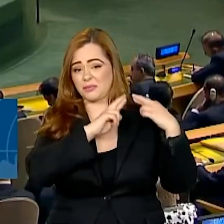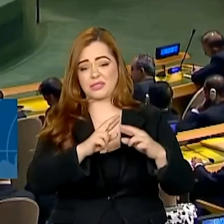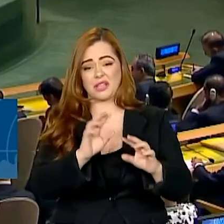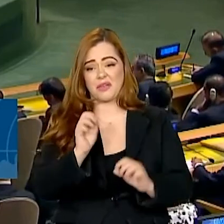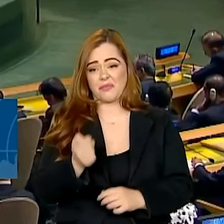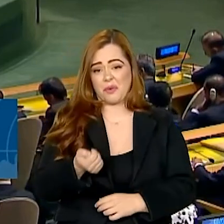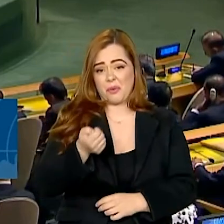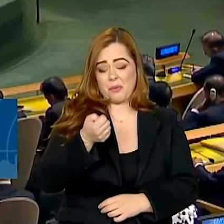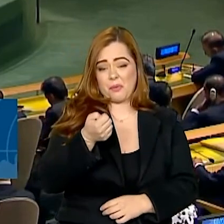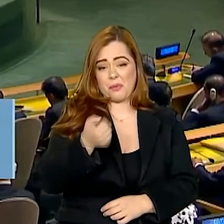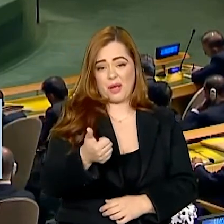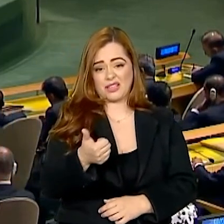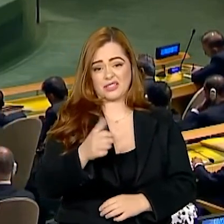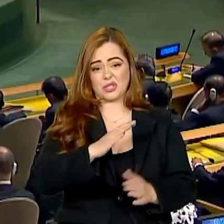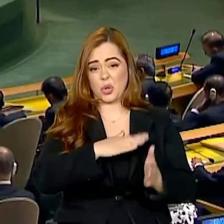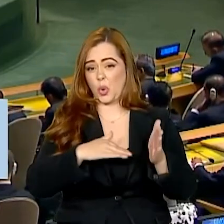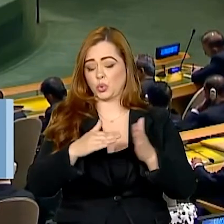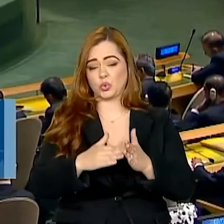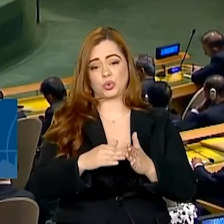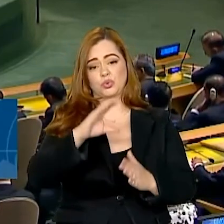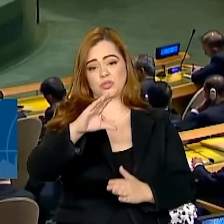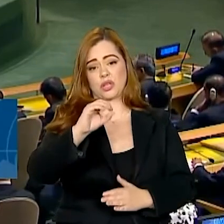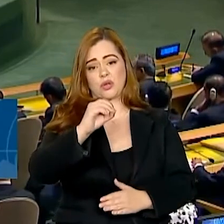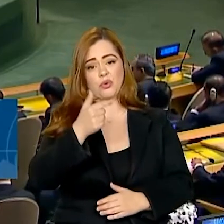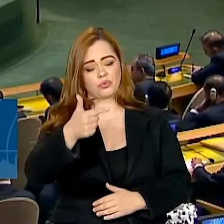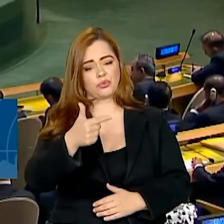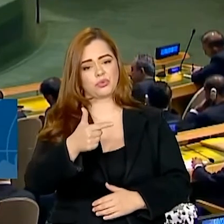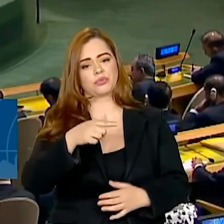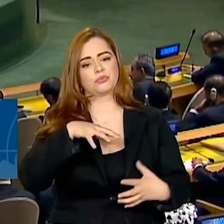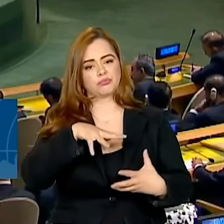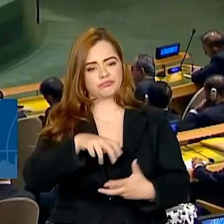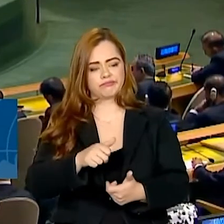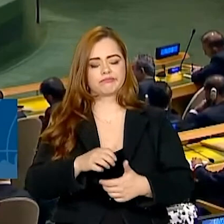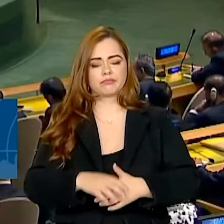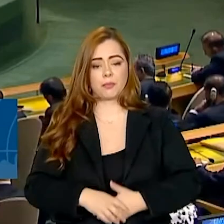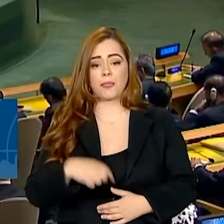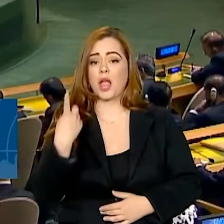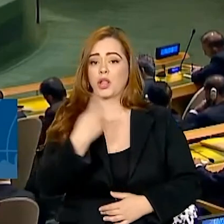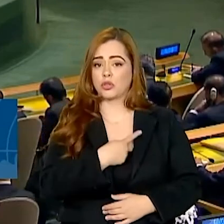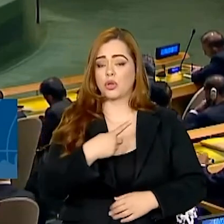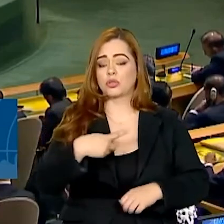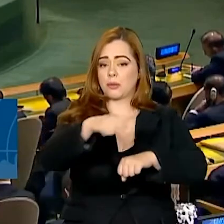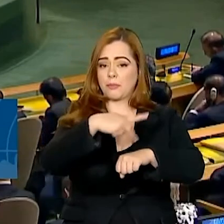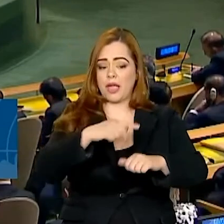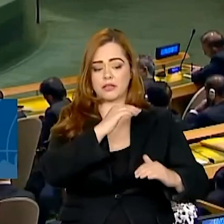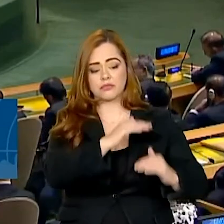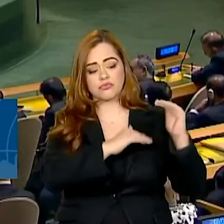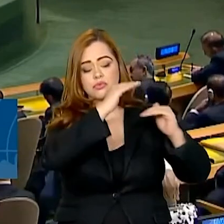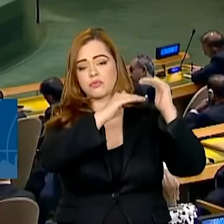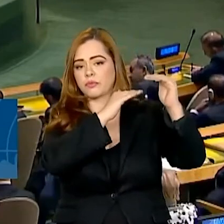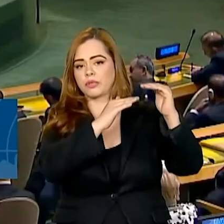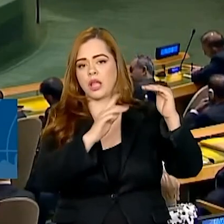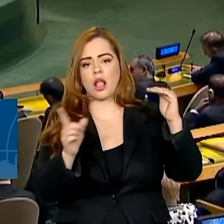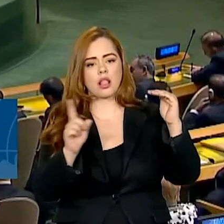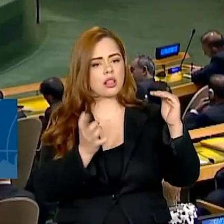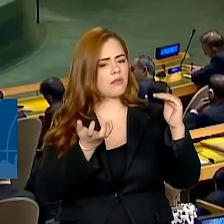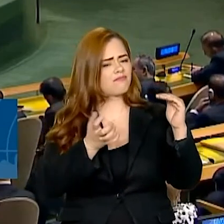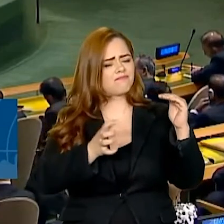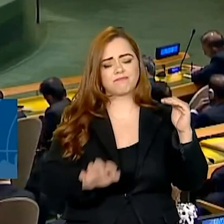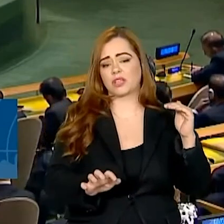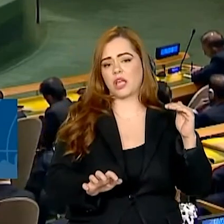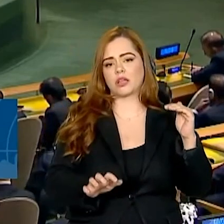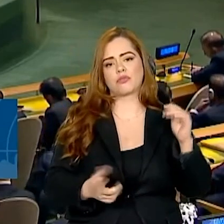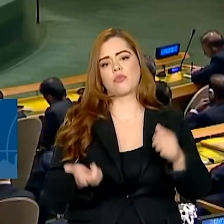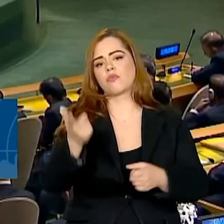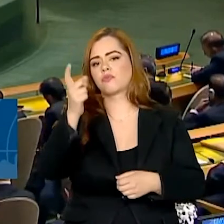de todo o carbono lançado na atmosfera. Nós, países em desenvolvimento, não queremos